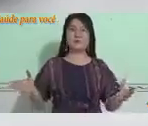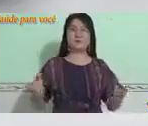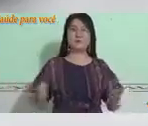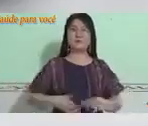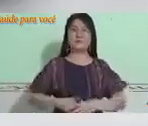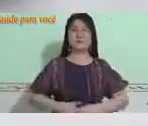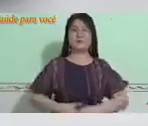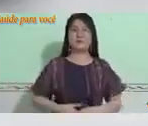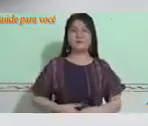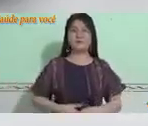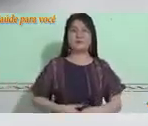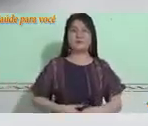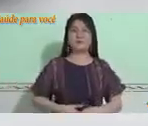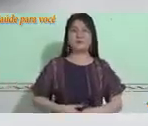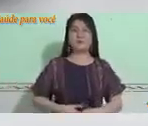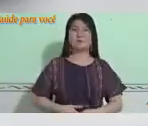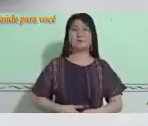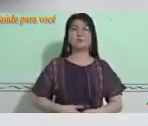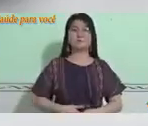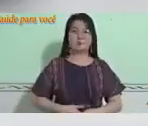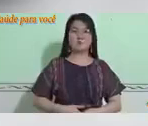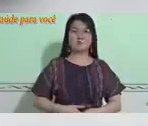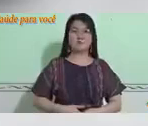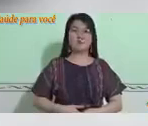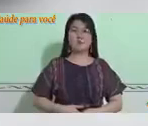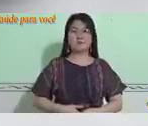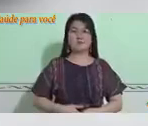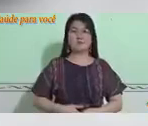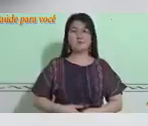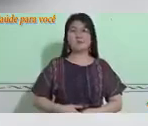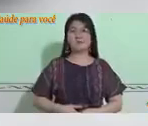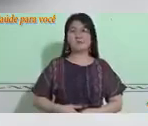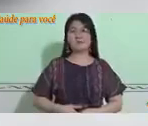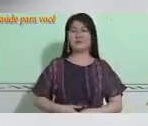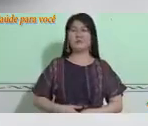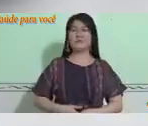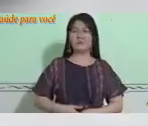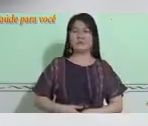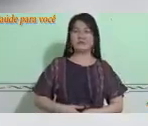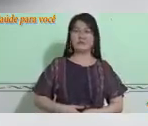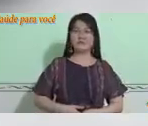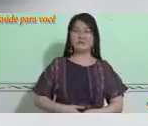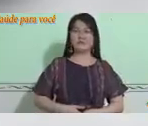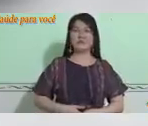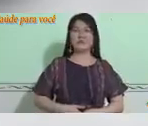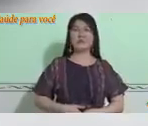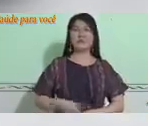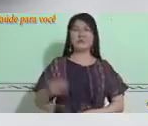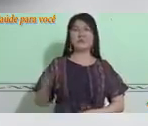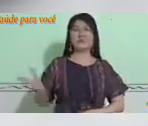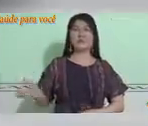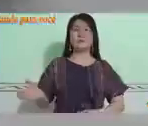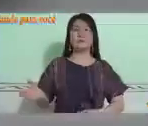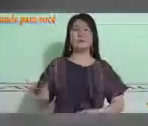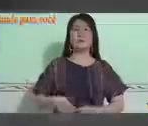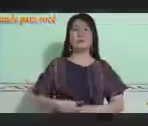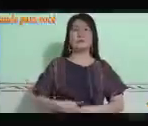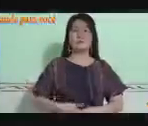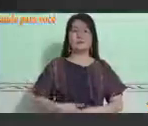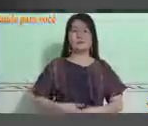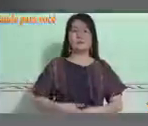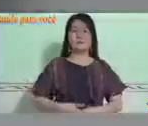ARASERAMTOMADOSAPO acento agudo SCRCAD é 20 dias da cirurgia. Ponto. Assista ao vídeo seguinte e veja algumas dicas